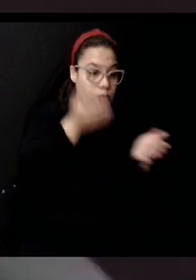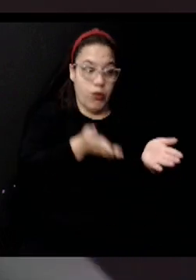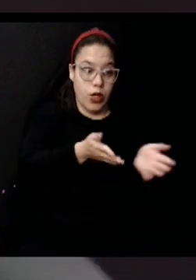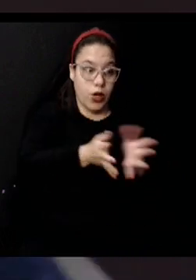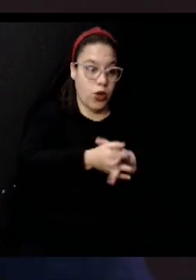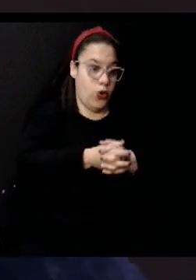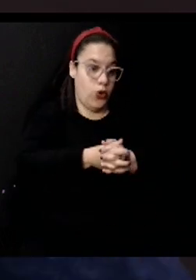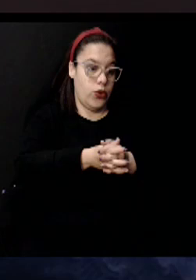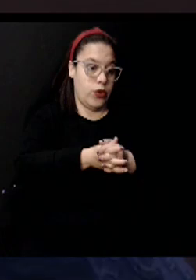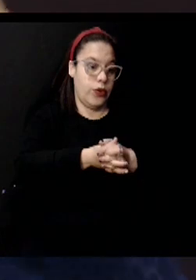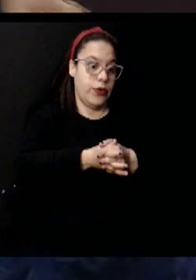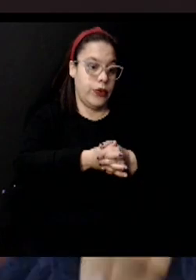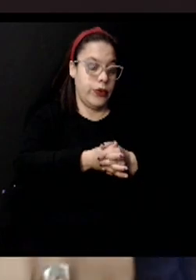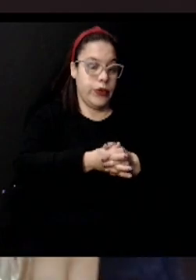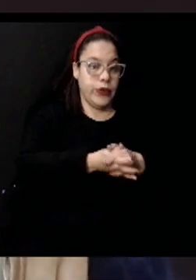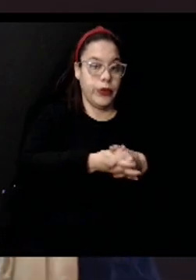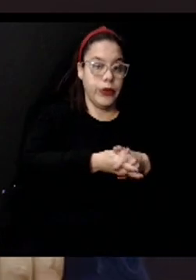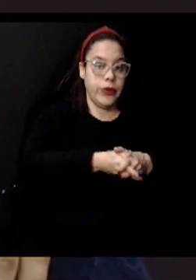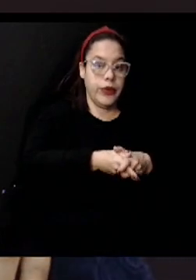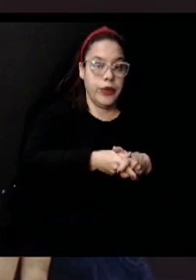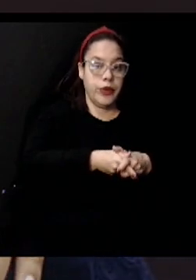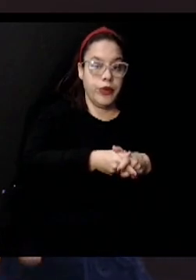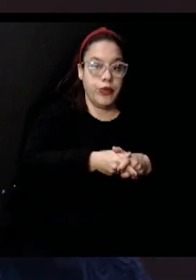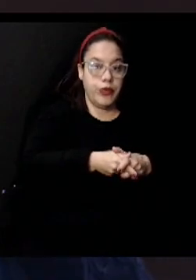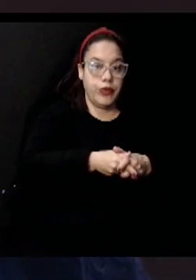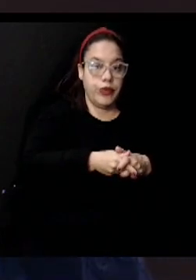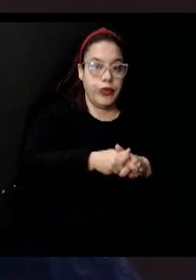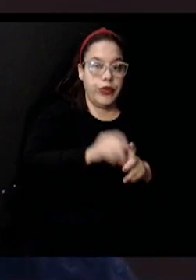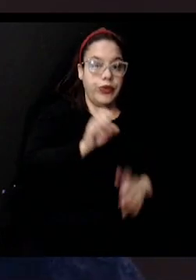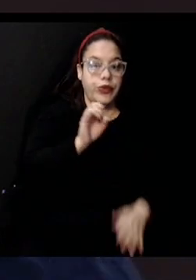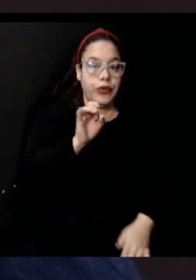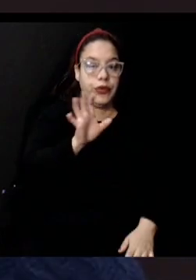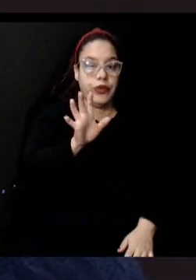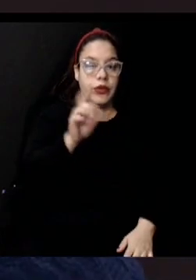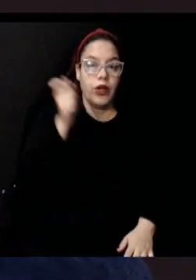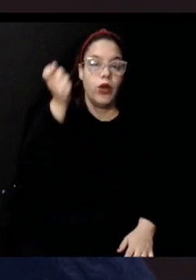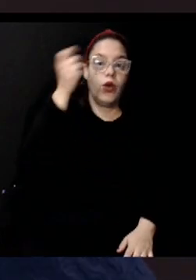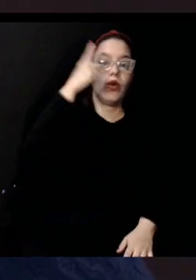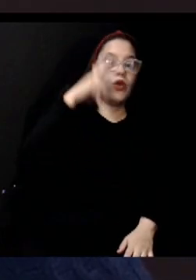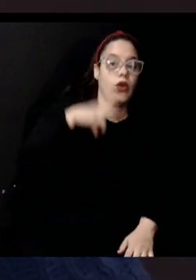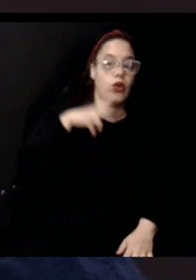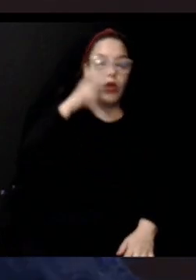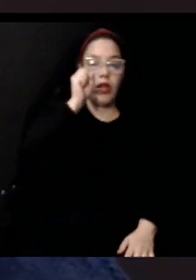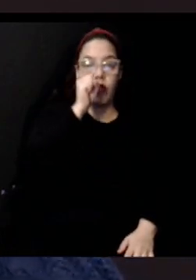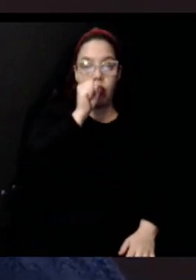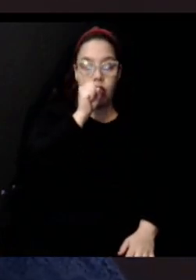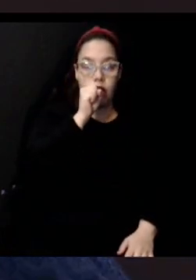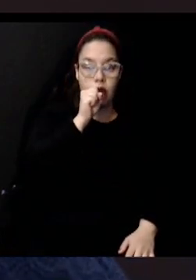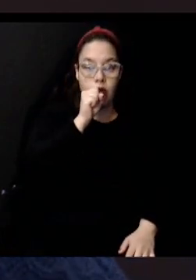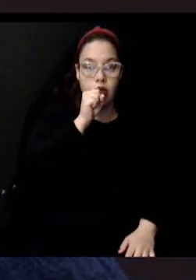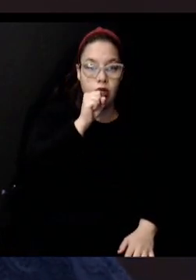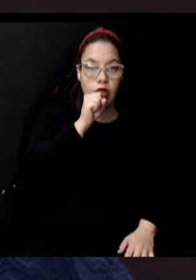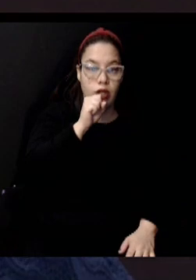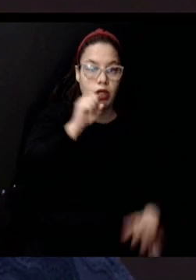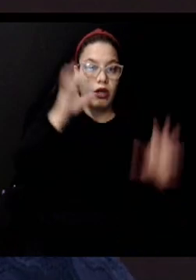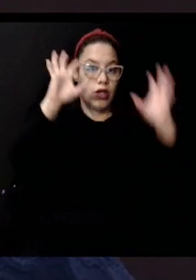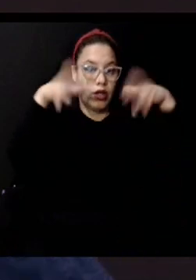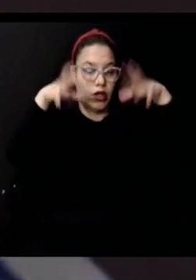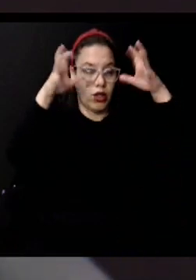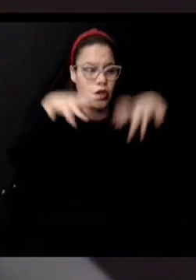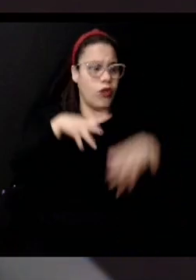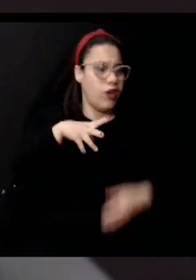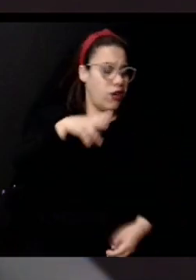ela passa a o sol tá forte, tá ruim, tá chovendo, tá ruim,